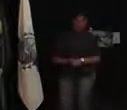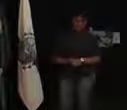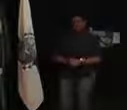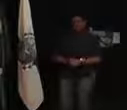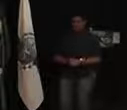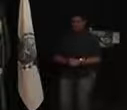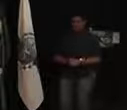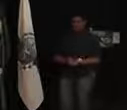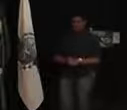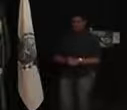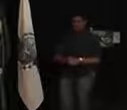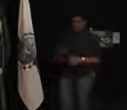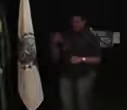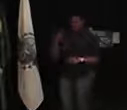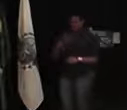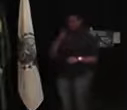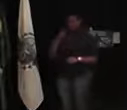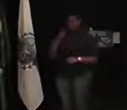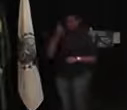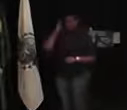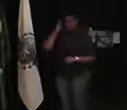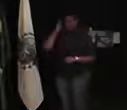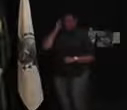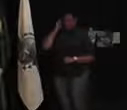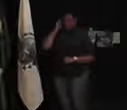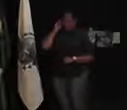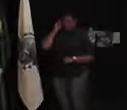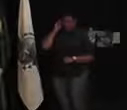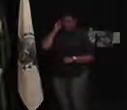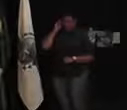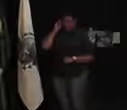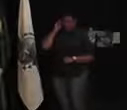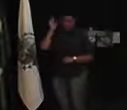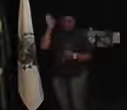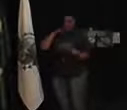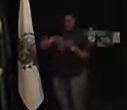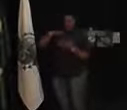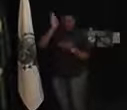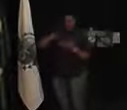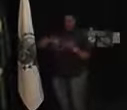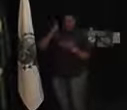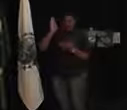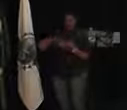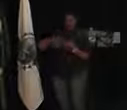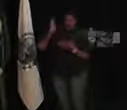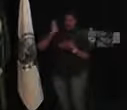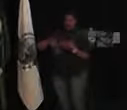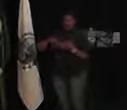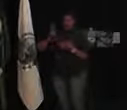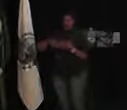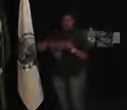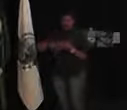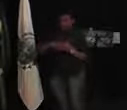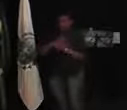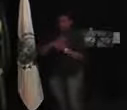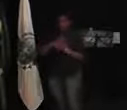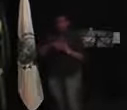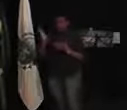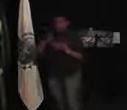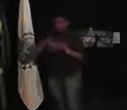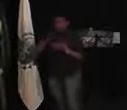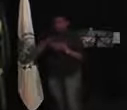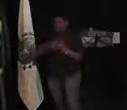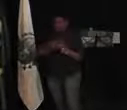da Vinci. Né? Leonardo da Vinci, ele era um pintor que começava várias obras e não terminava.